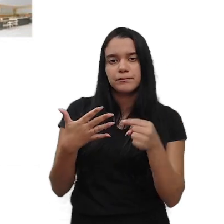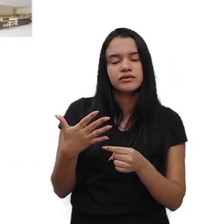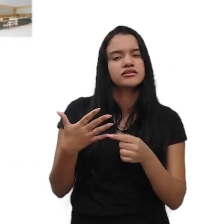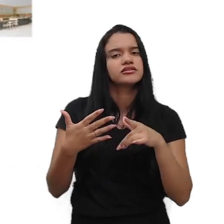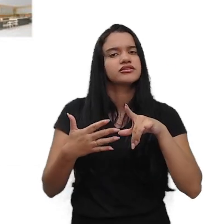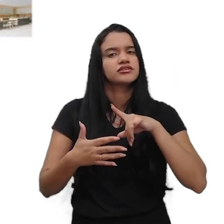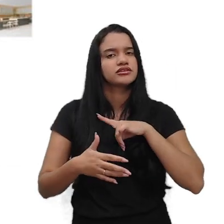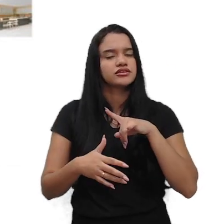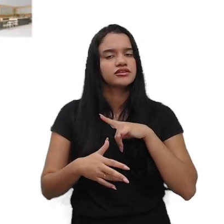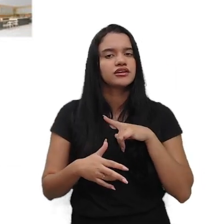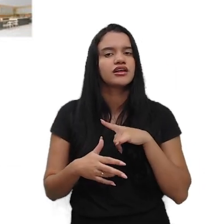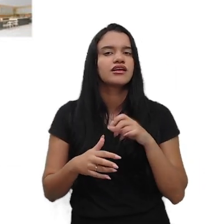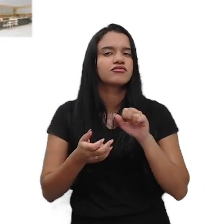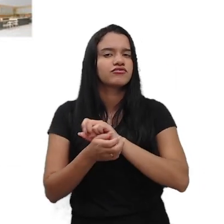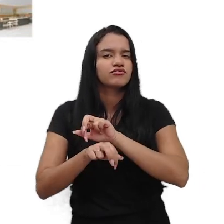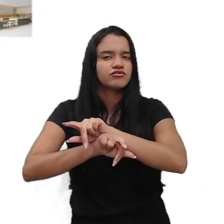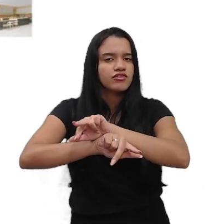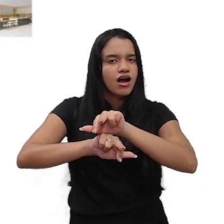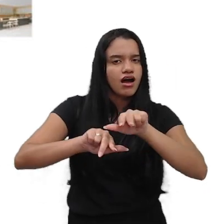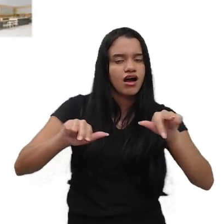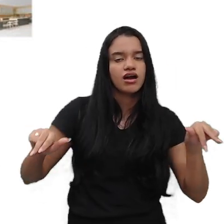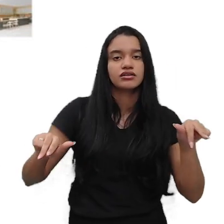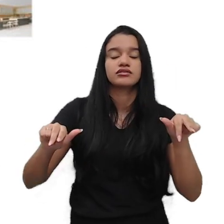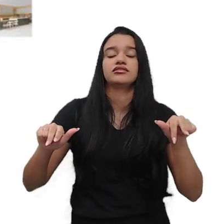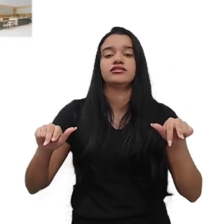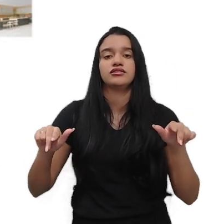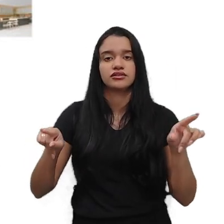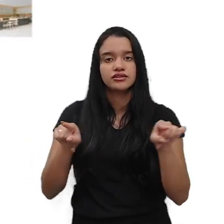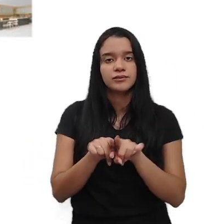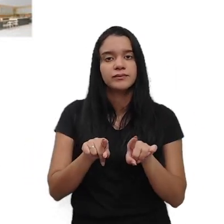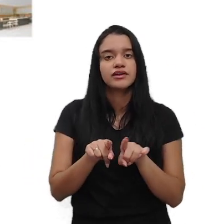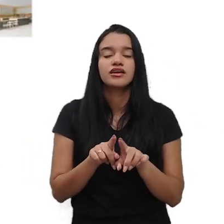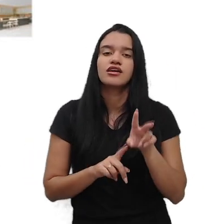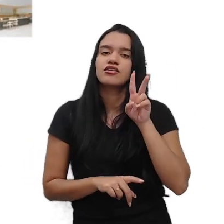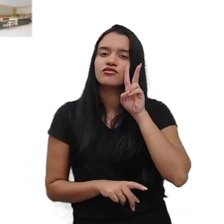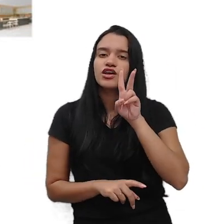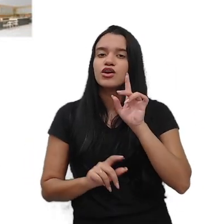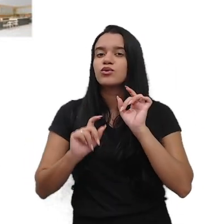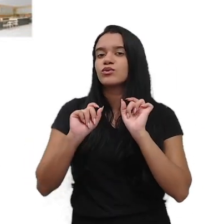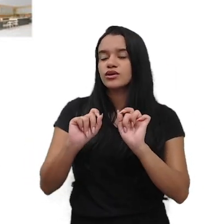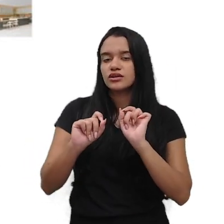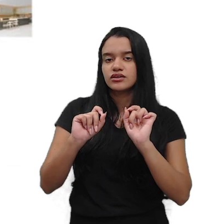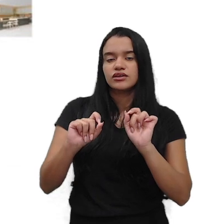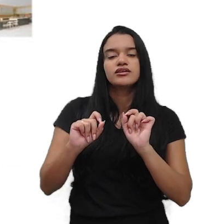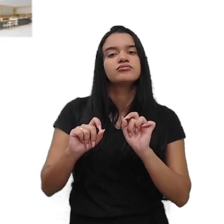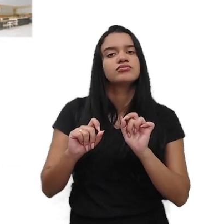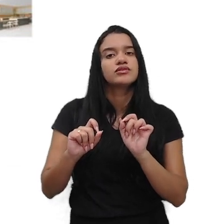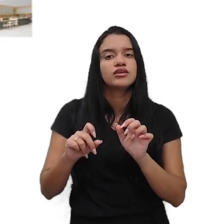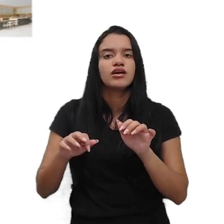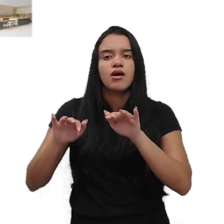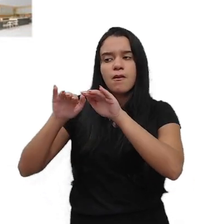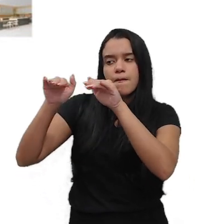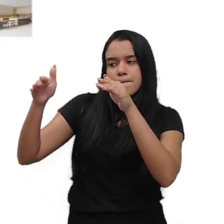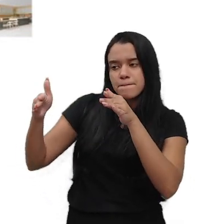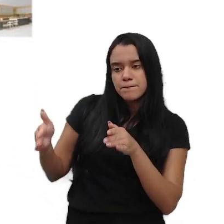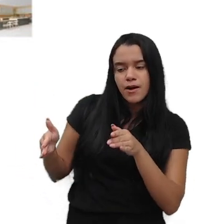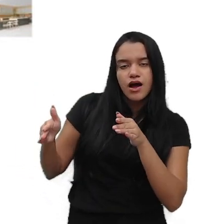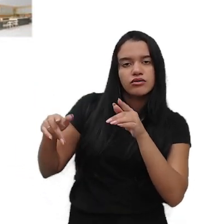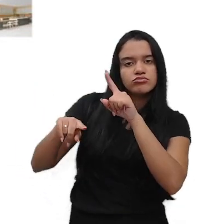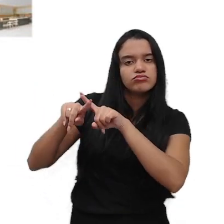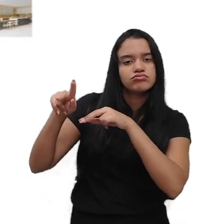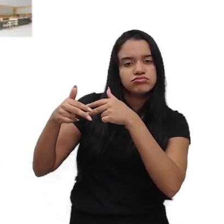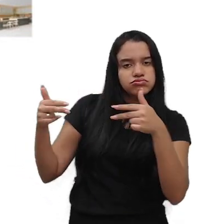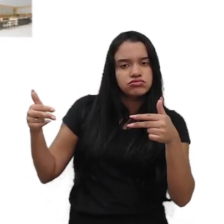as mais diversas vistas, os cortes, onde você vai ver as alturas dos móveis, do mobiliário em